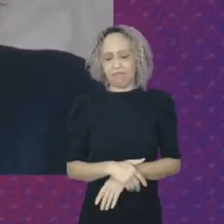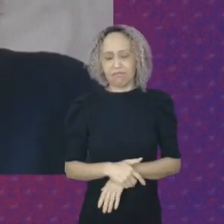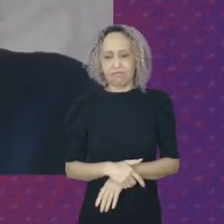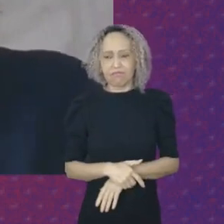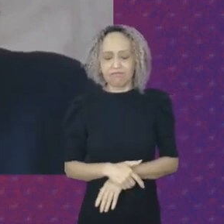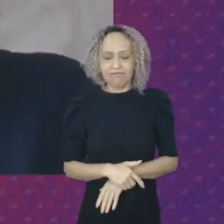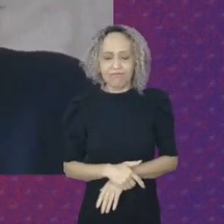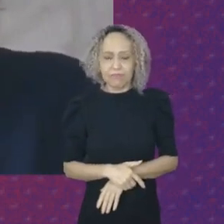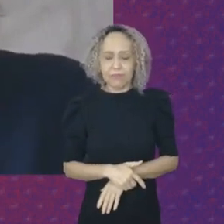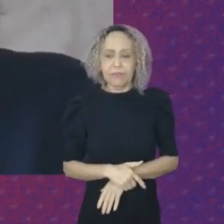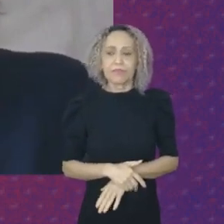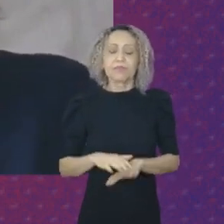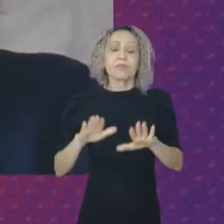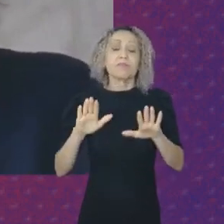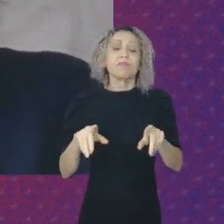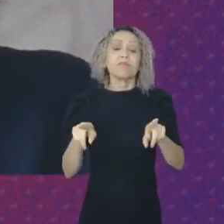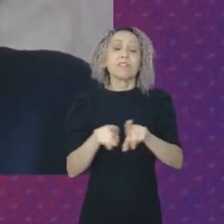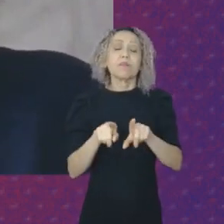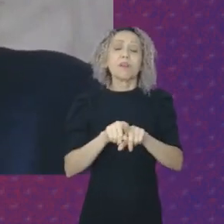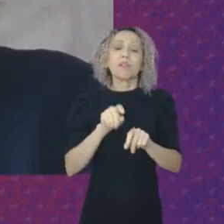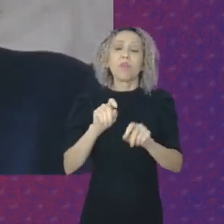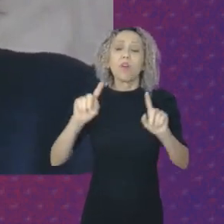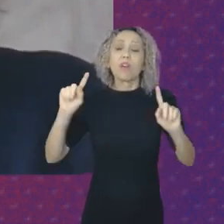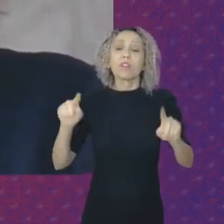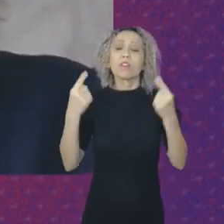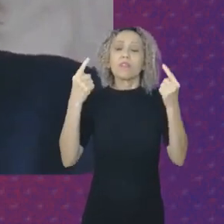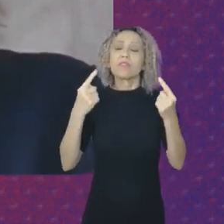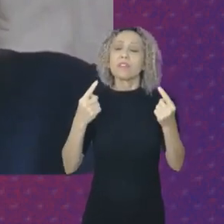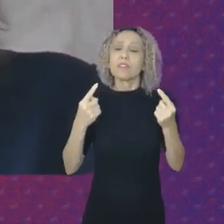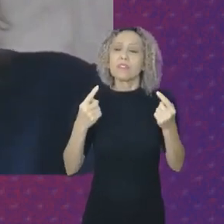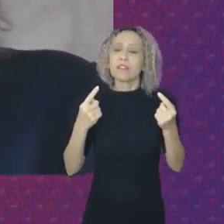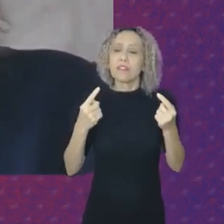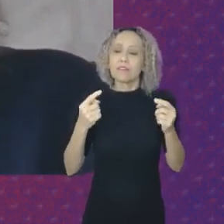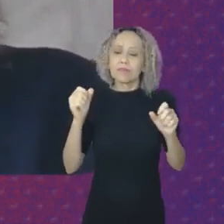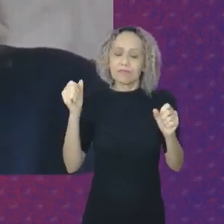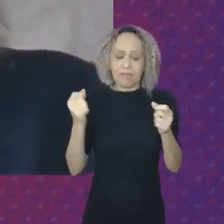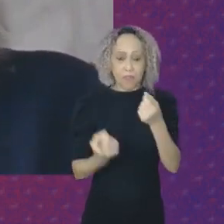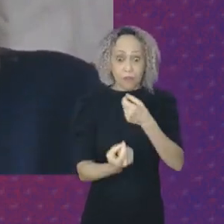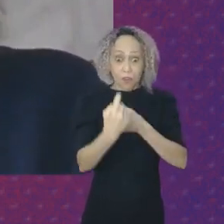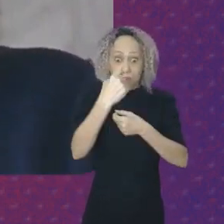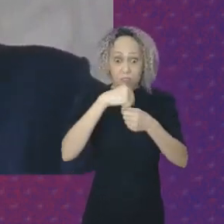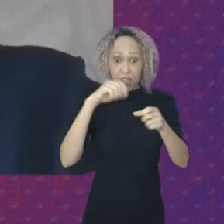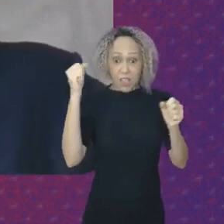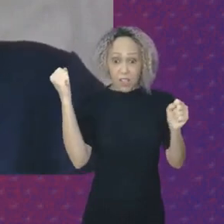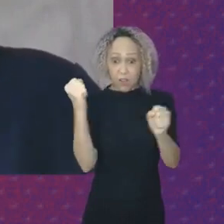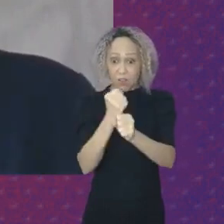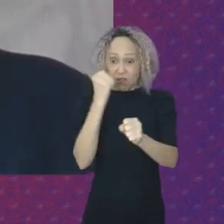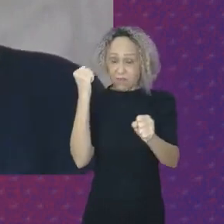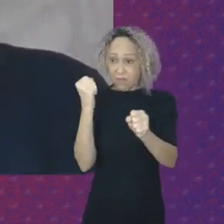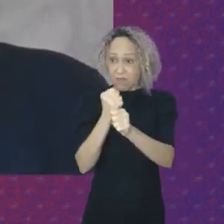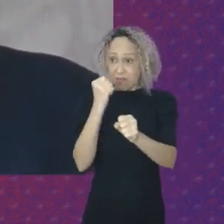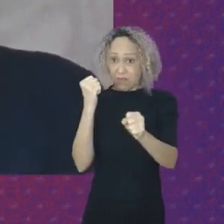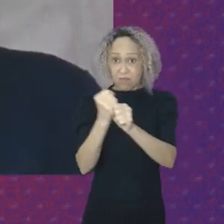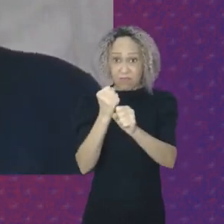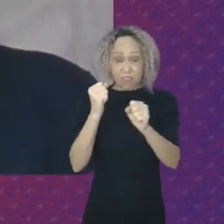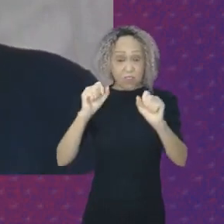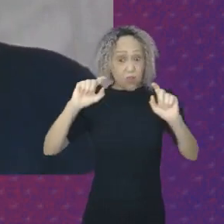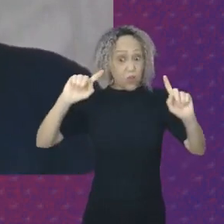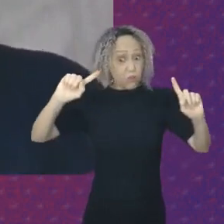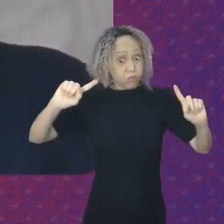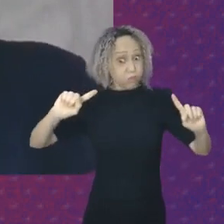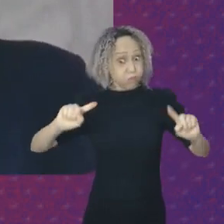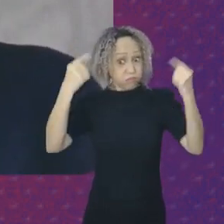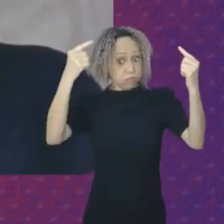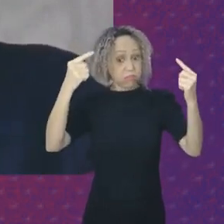A retomada da implementação das Casas da Mulher Brasileira. O grande desafio do programa Mulher Viver